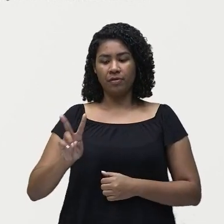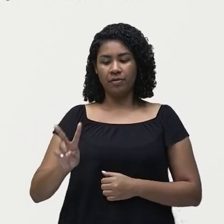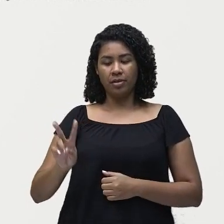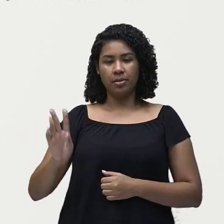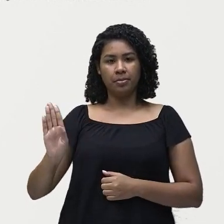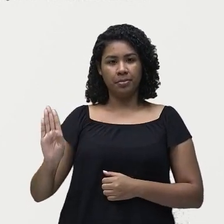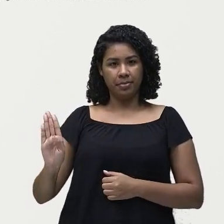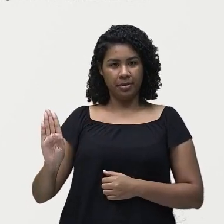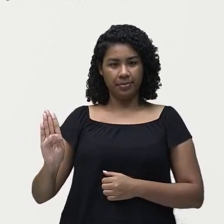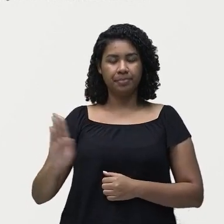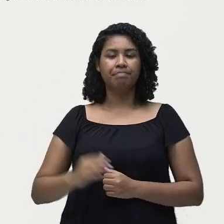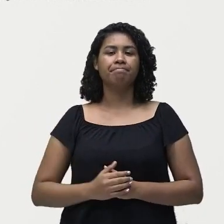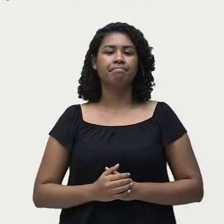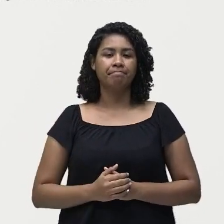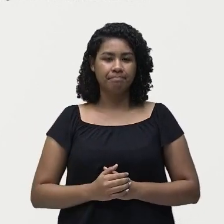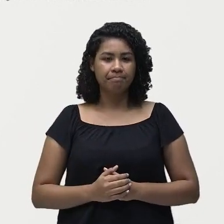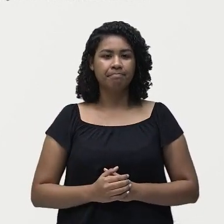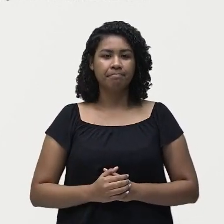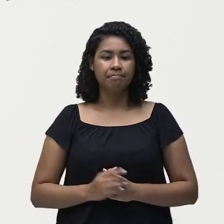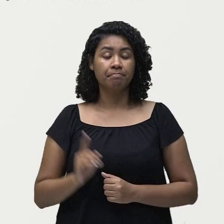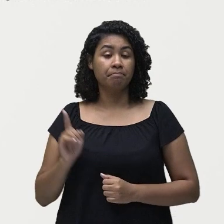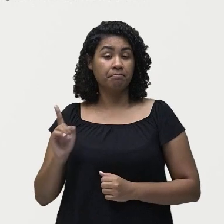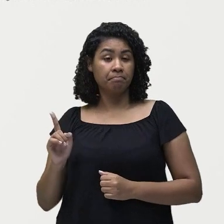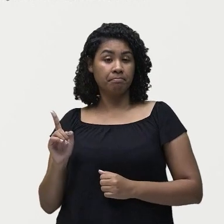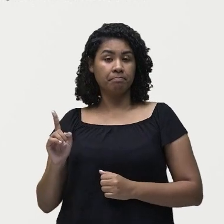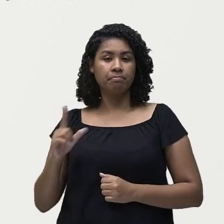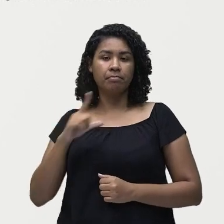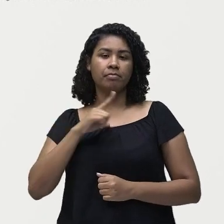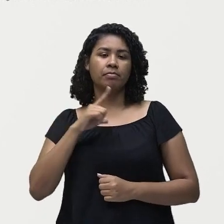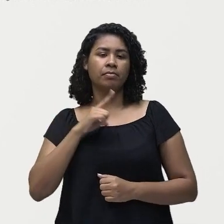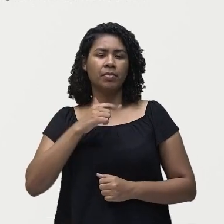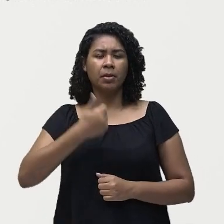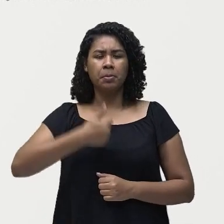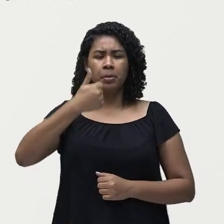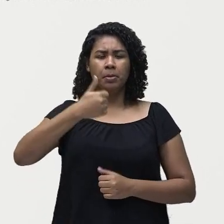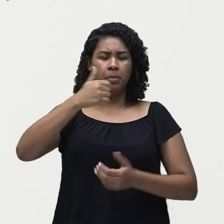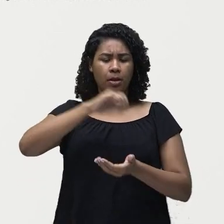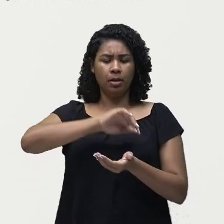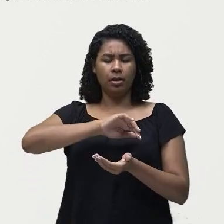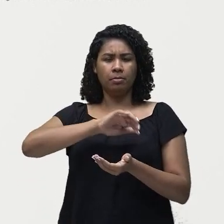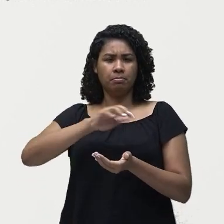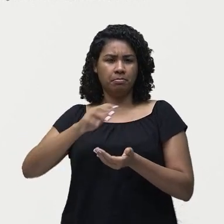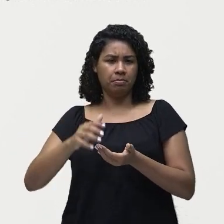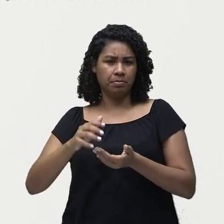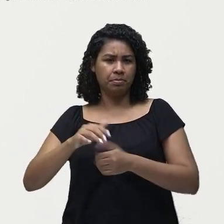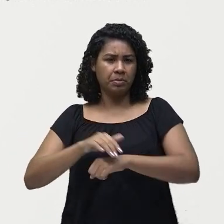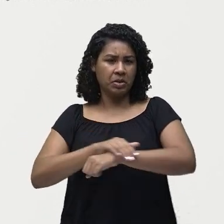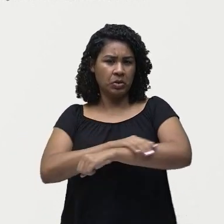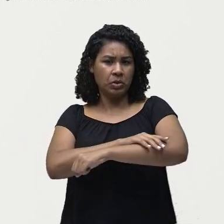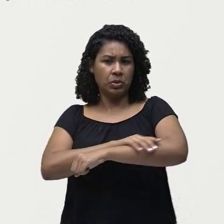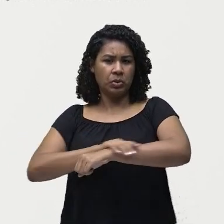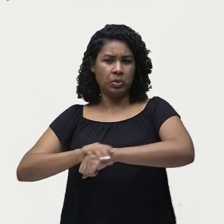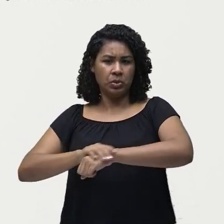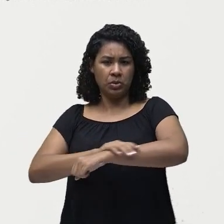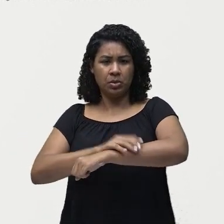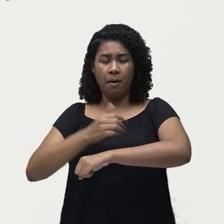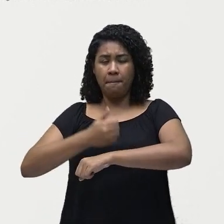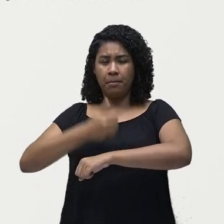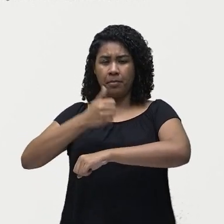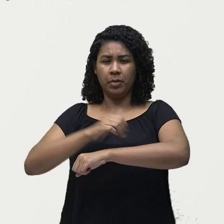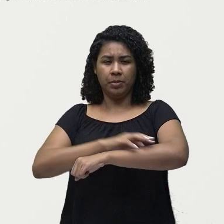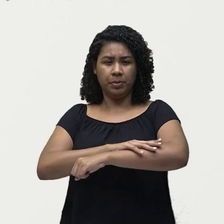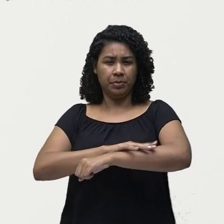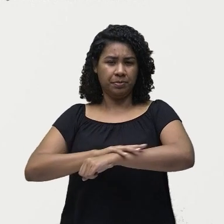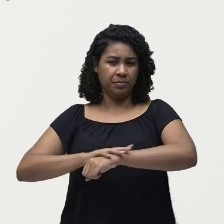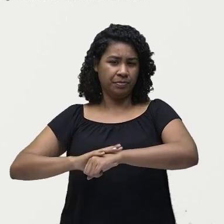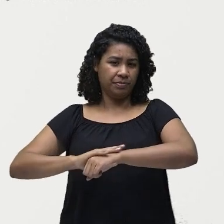radiação UVB, ela atinge ali, ó, aquela primeira camada da nossa pele, tá? Então, ela vai chegar na Terra e